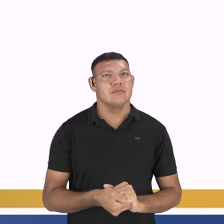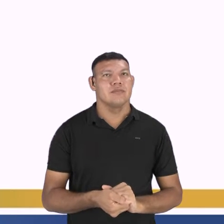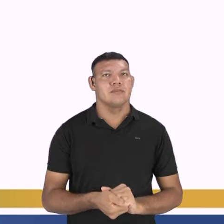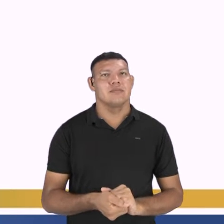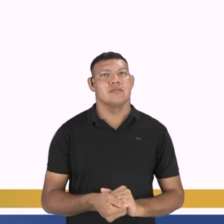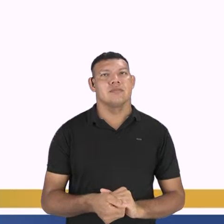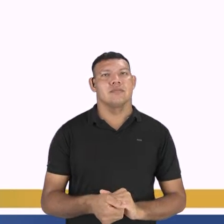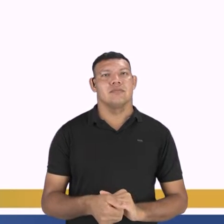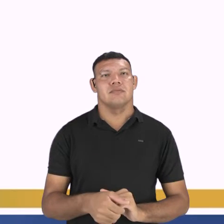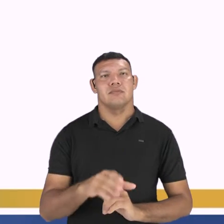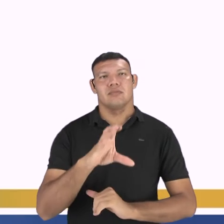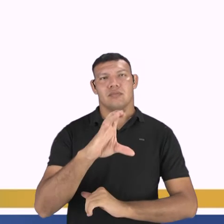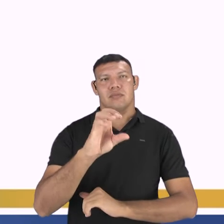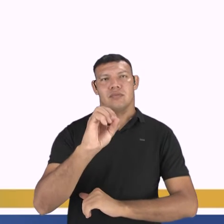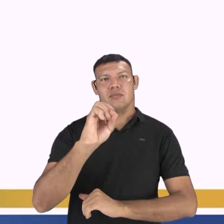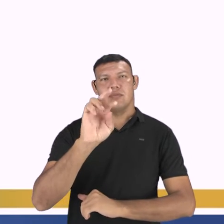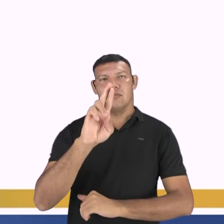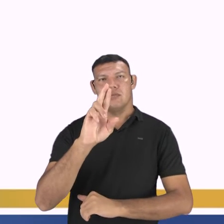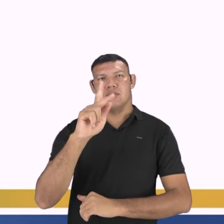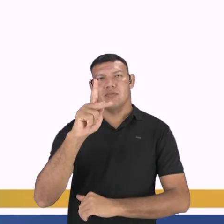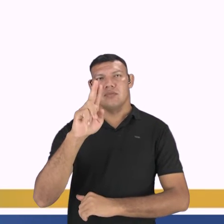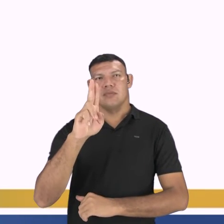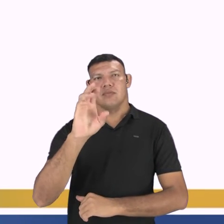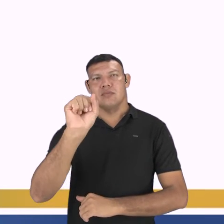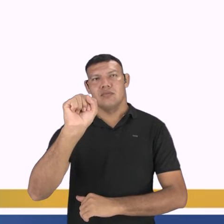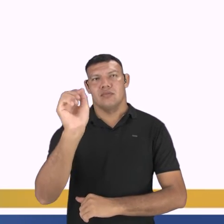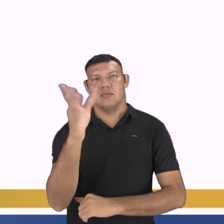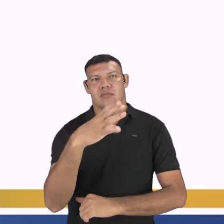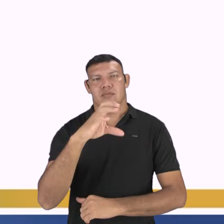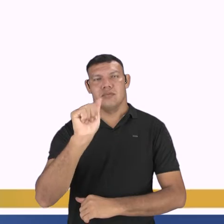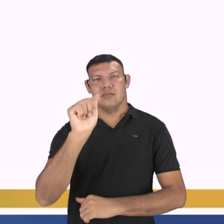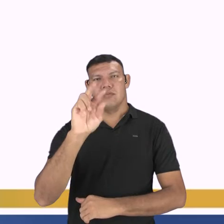chamamos de corpos cavernosos, né, além da uretra.